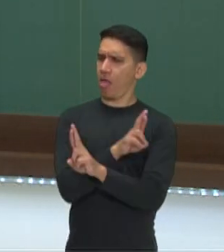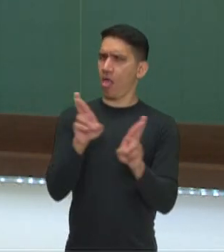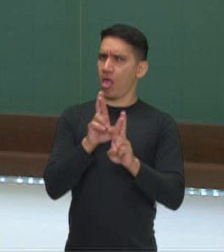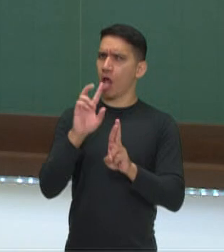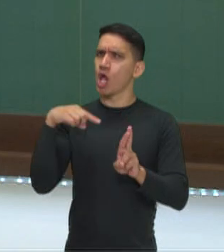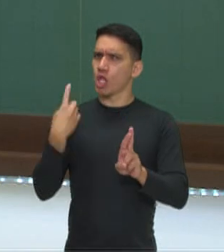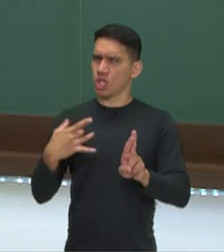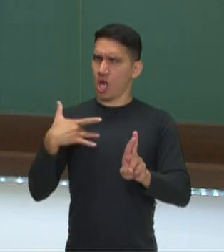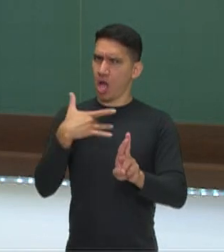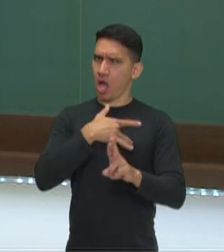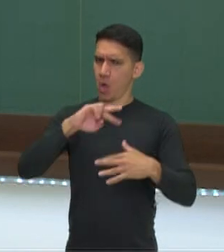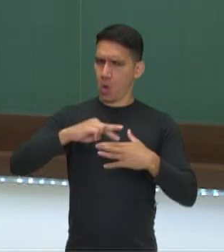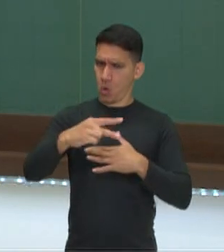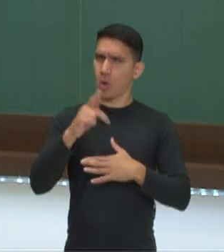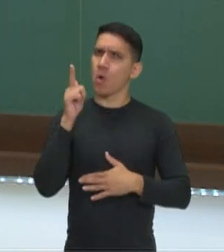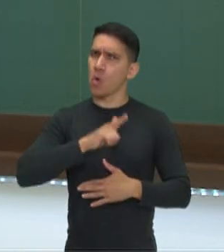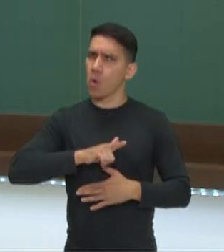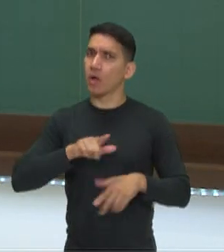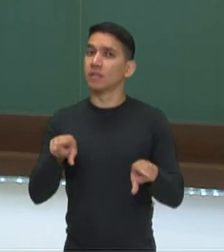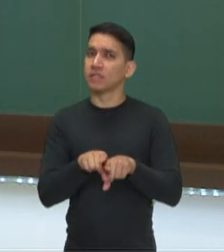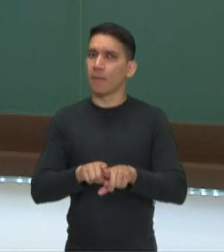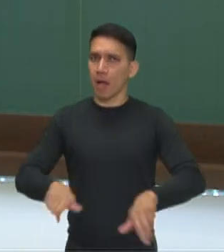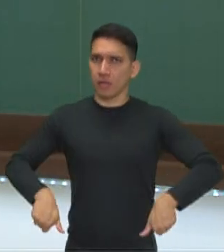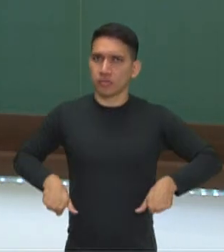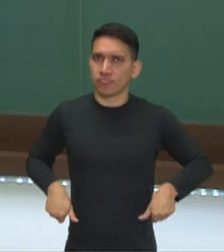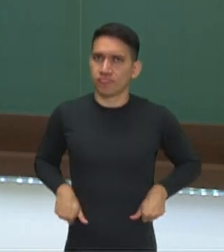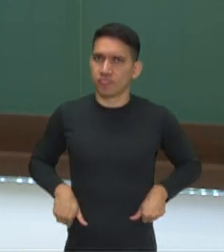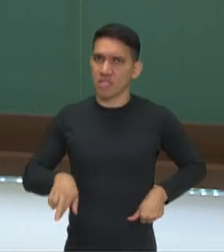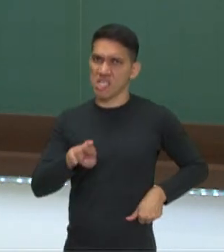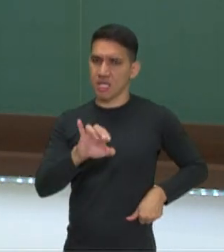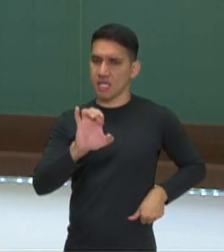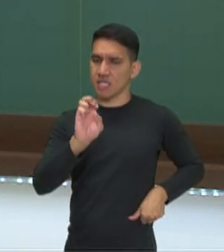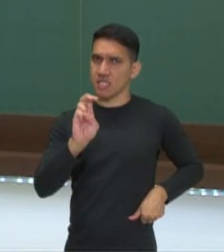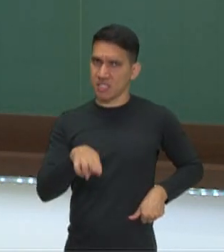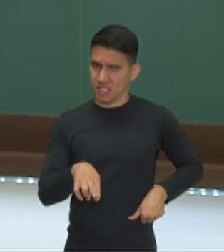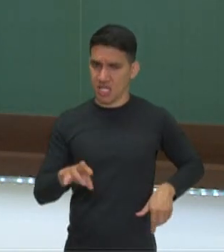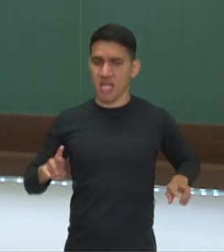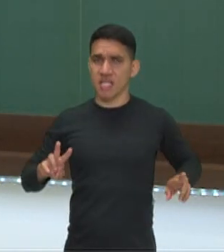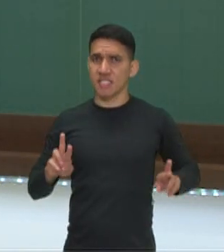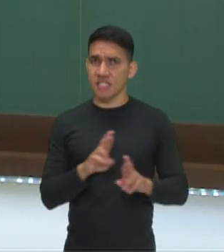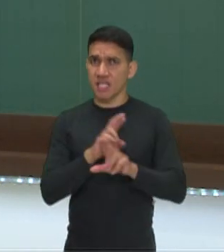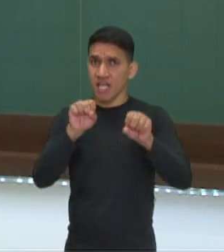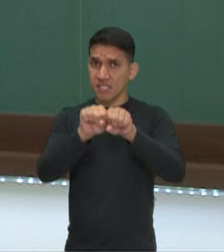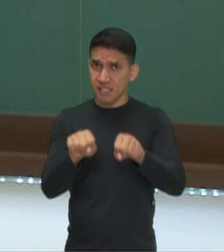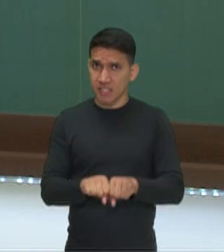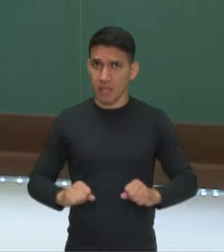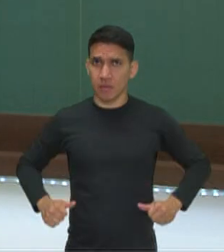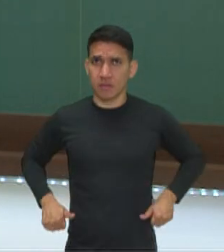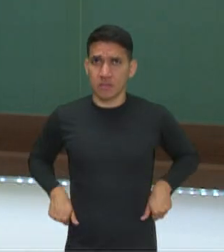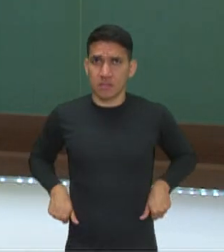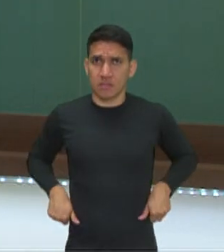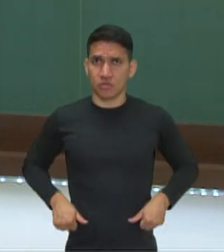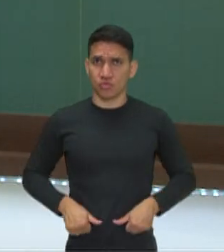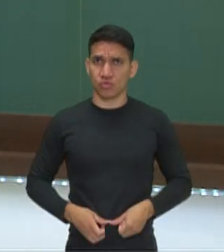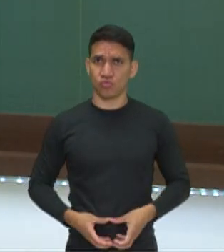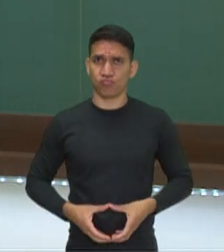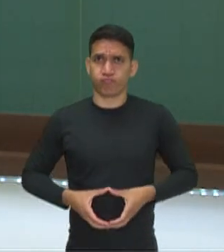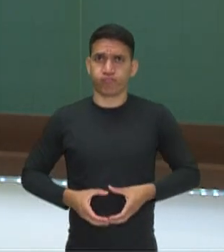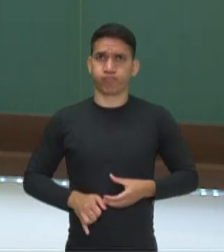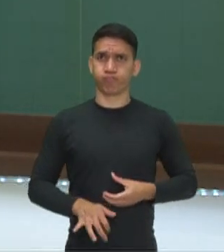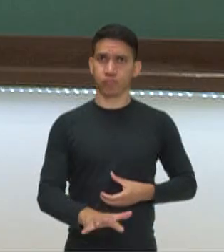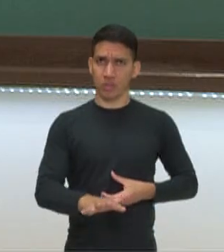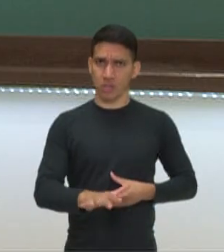nossa saúde, com a saúde dos rins, do nosso sistema urinário? O que você acha? Sim, né?